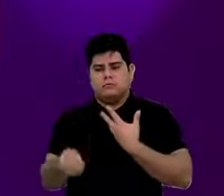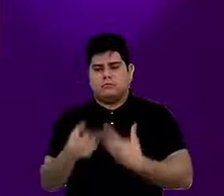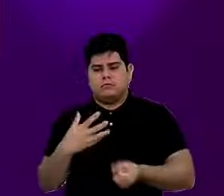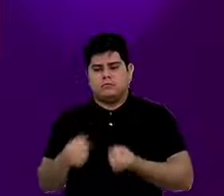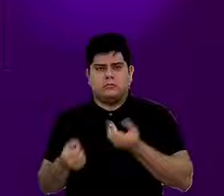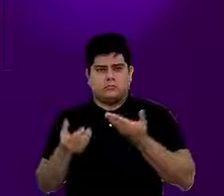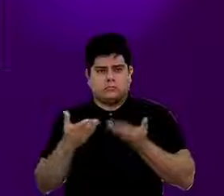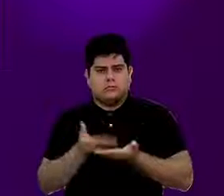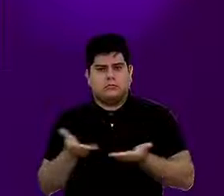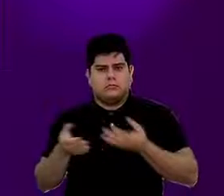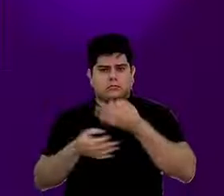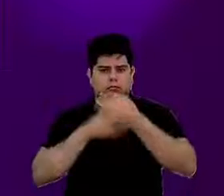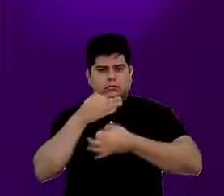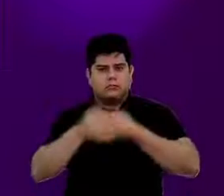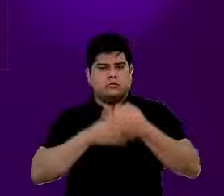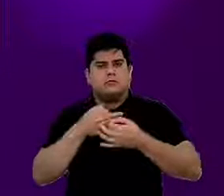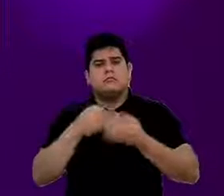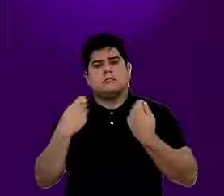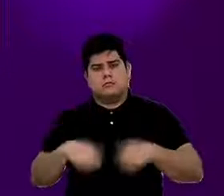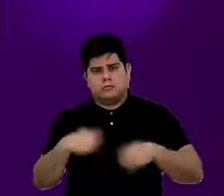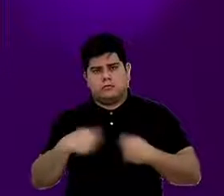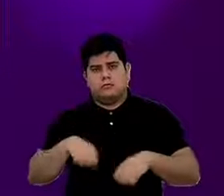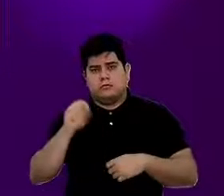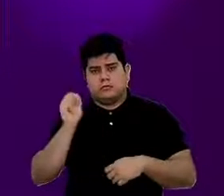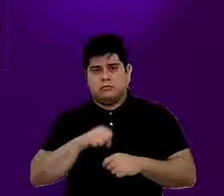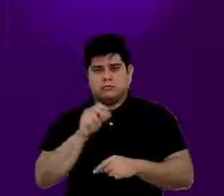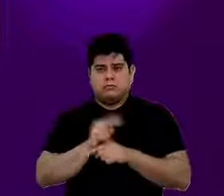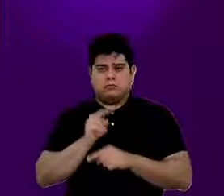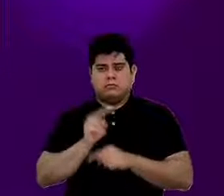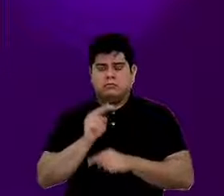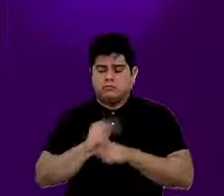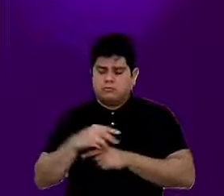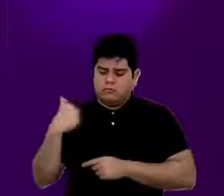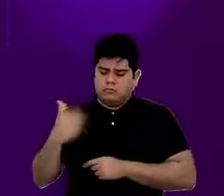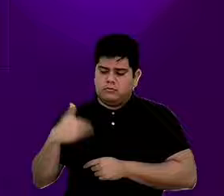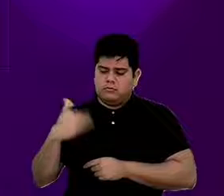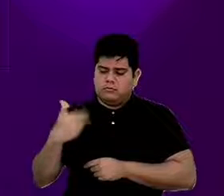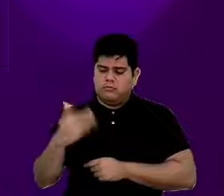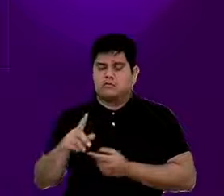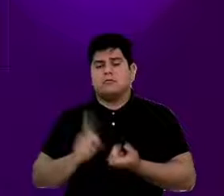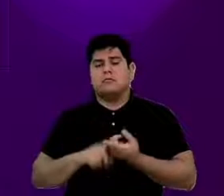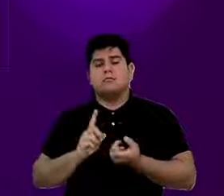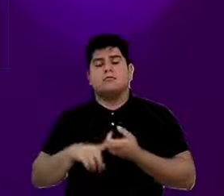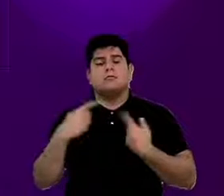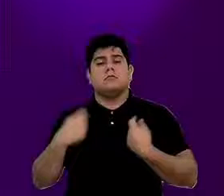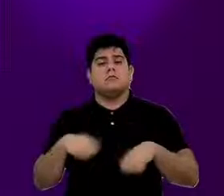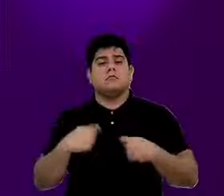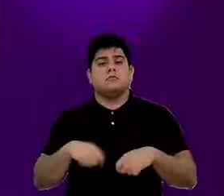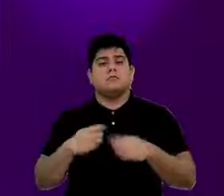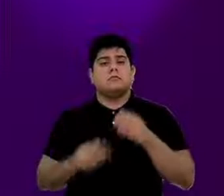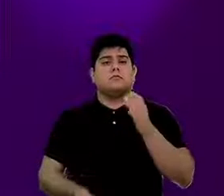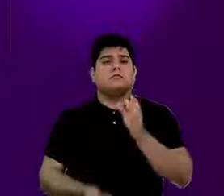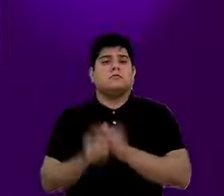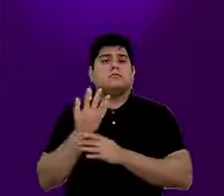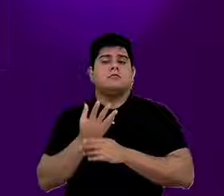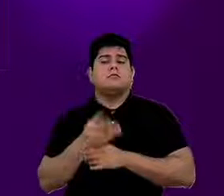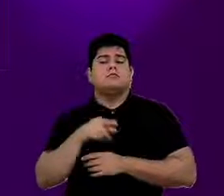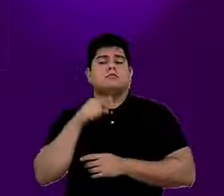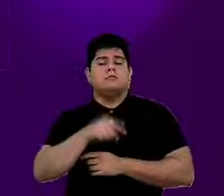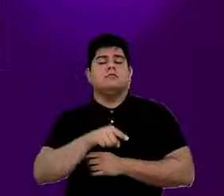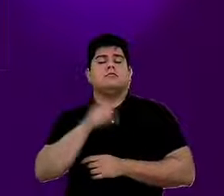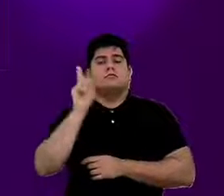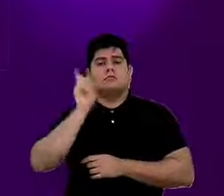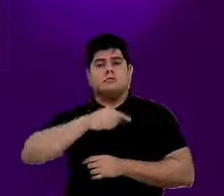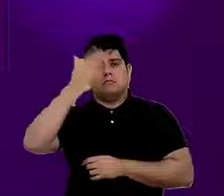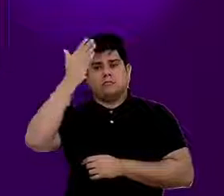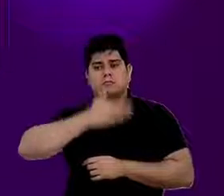essas recomendações, a gente precisa de uma monitorização contínua e também a gente precisa criar evidência através